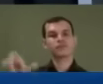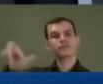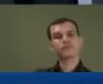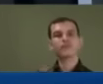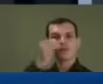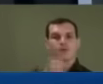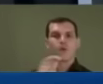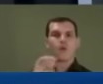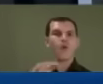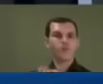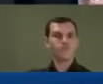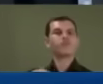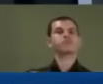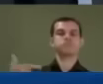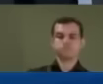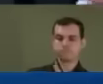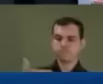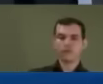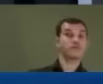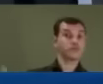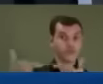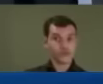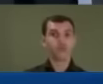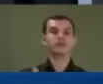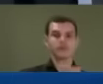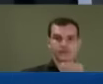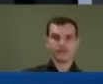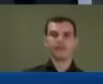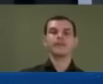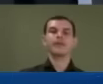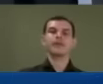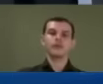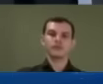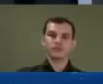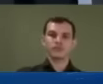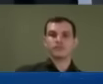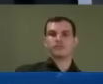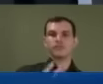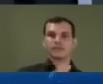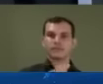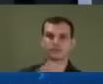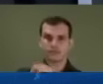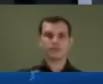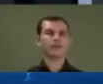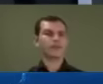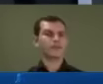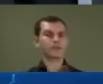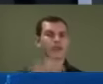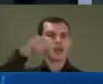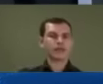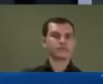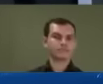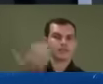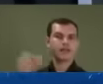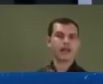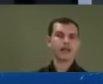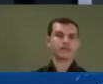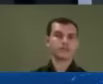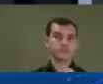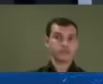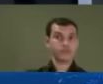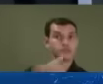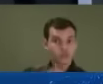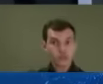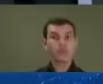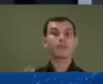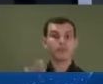ela, a emenda constitucional 32, depois teve a emenda constitucional 79, e por fim, a que nós aprovamos aqui em 2018, a emenda